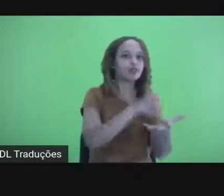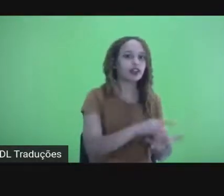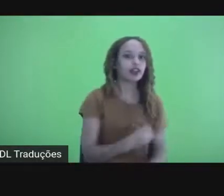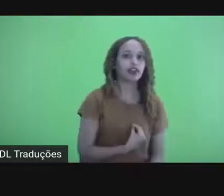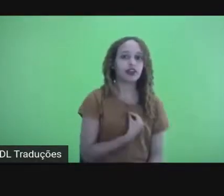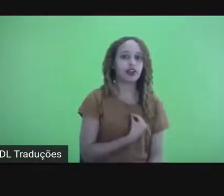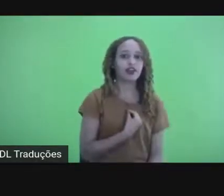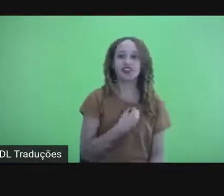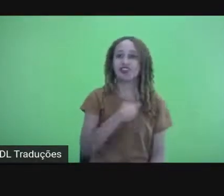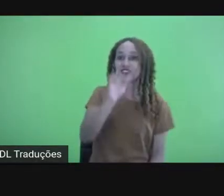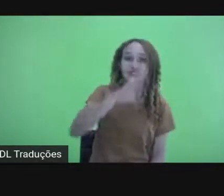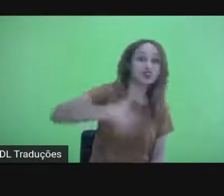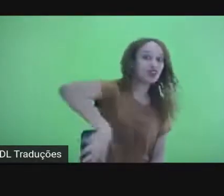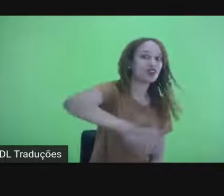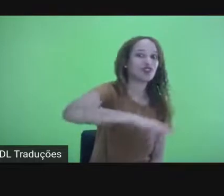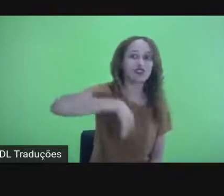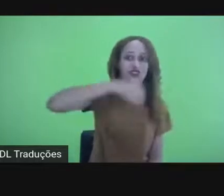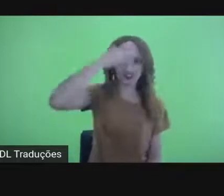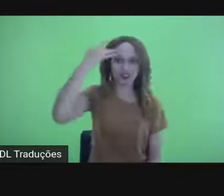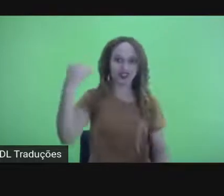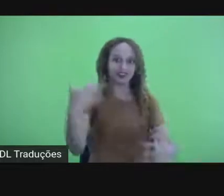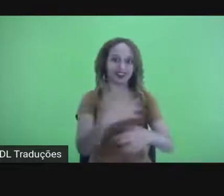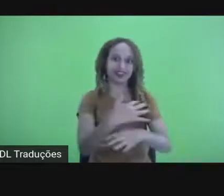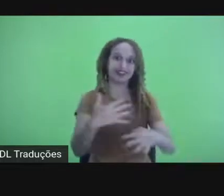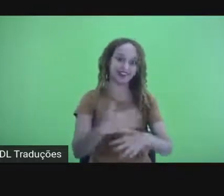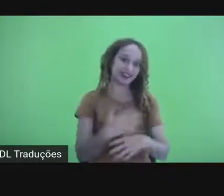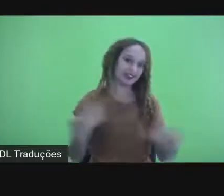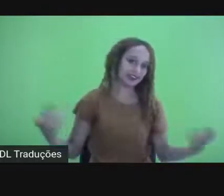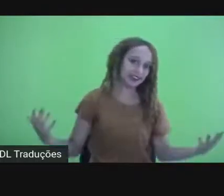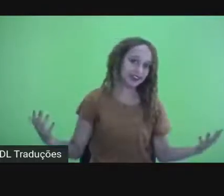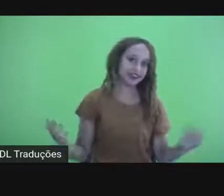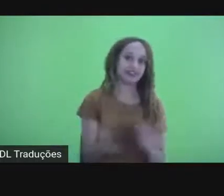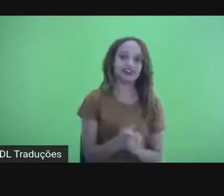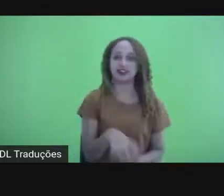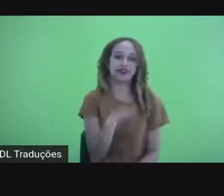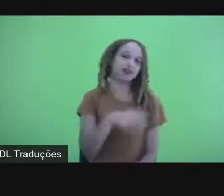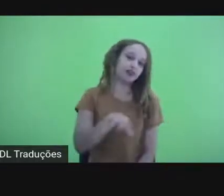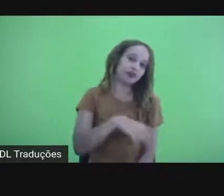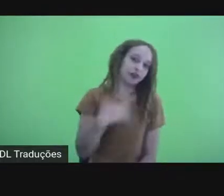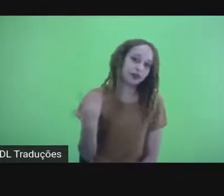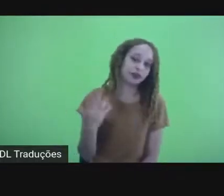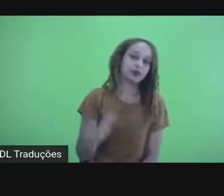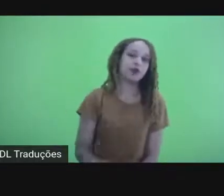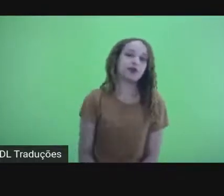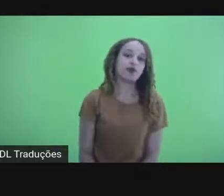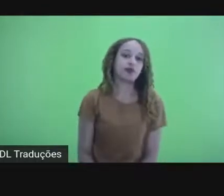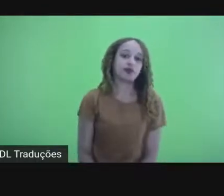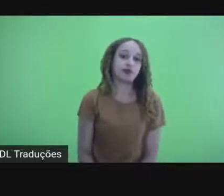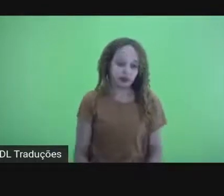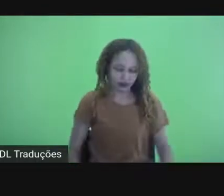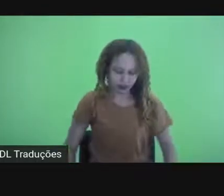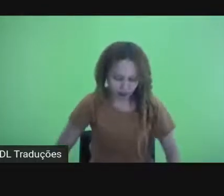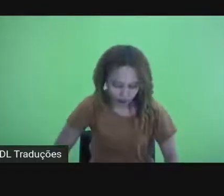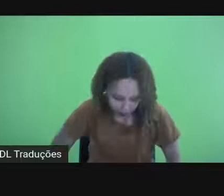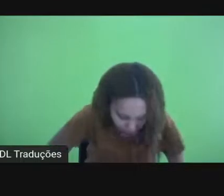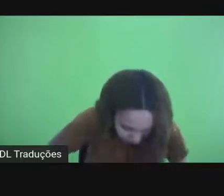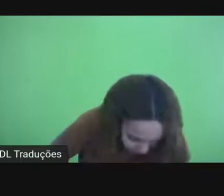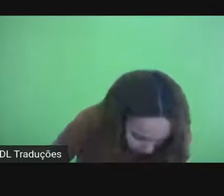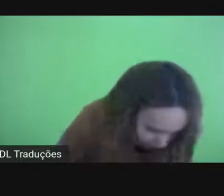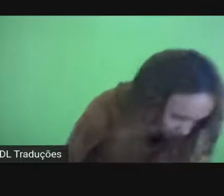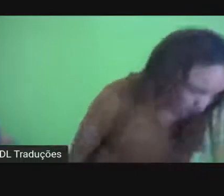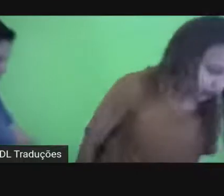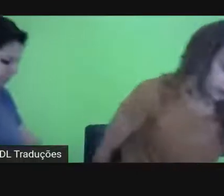das pessoas, da cidade inteira, né? Do lugar inteiro. E as mulheres não